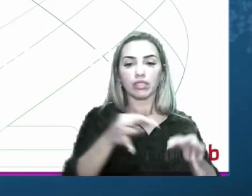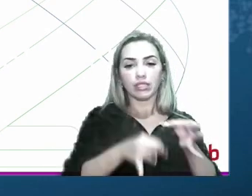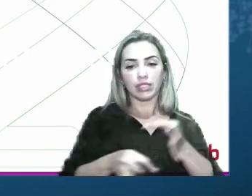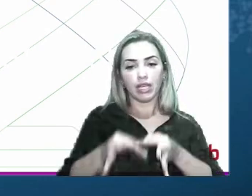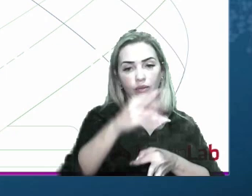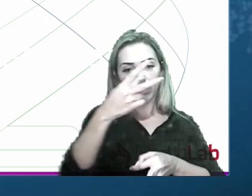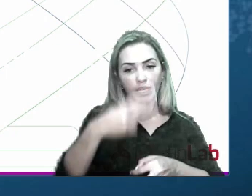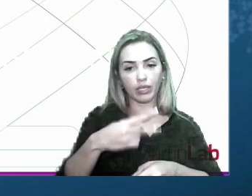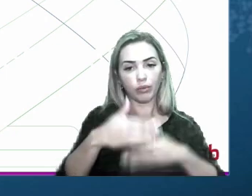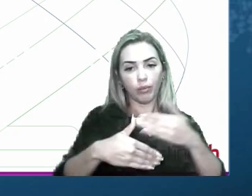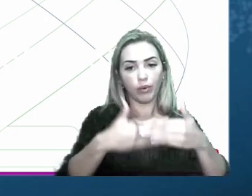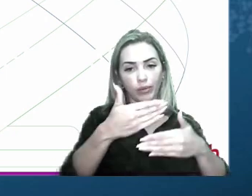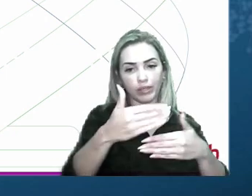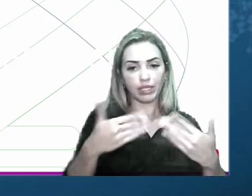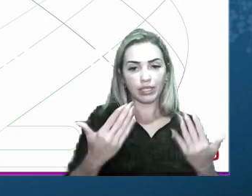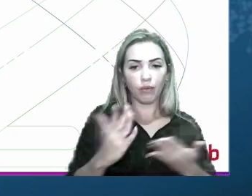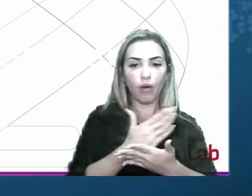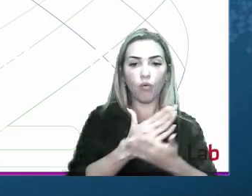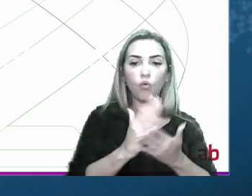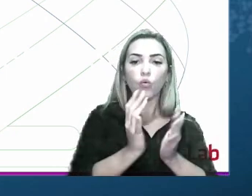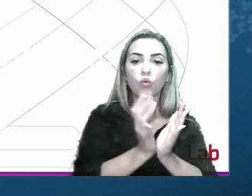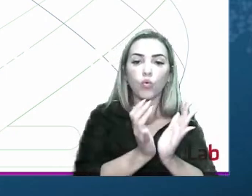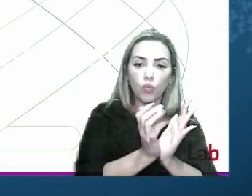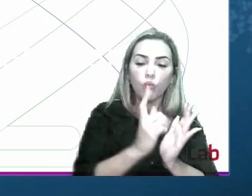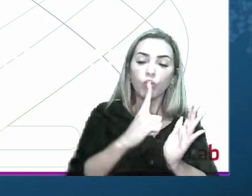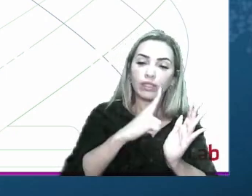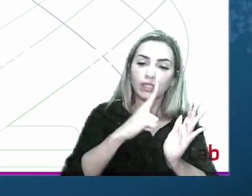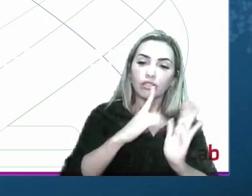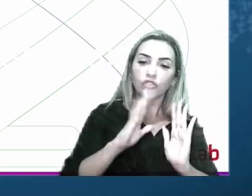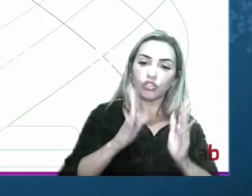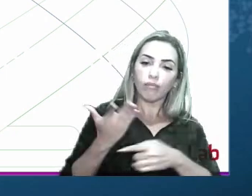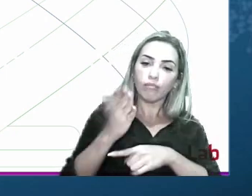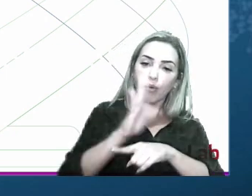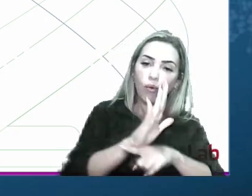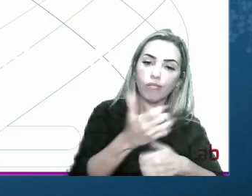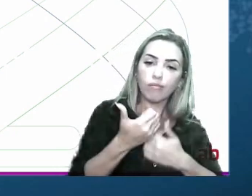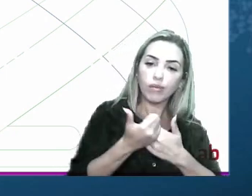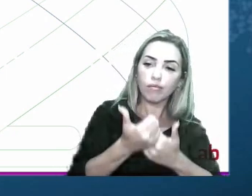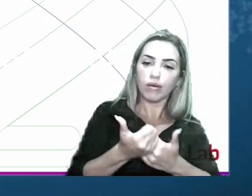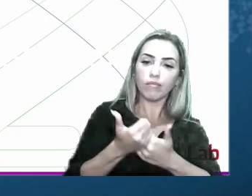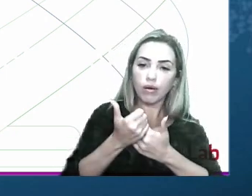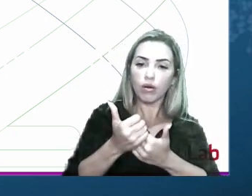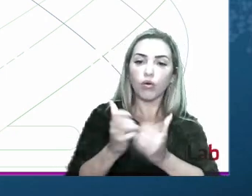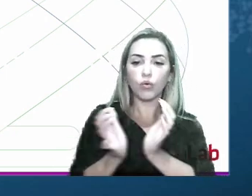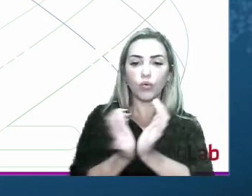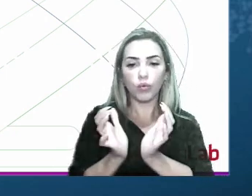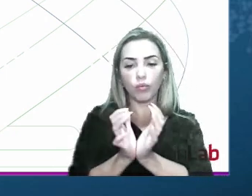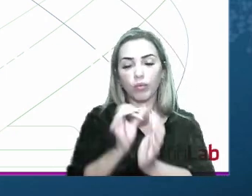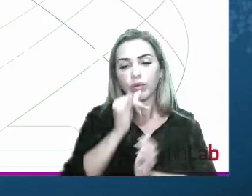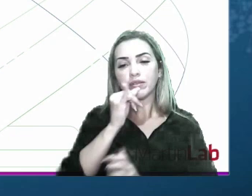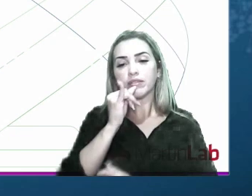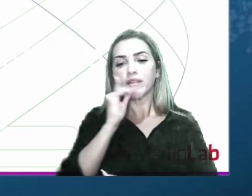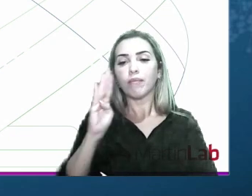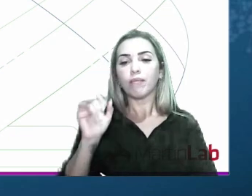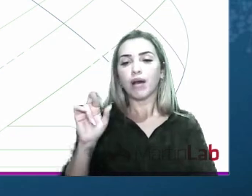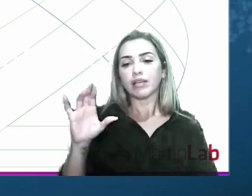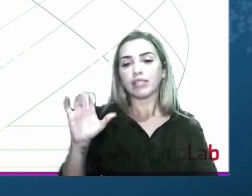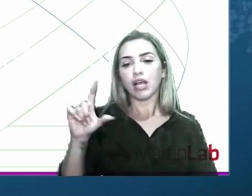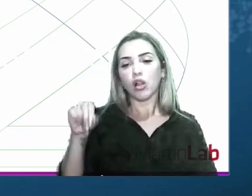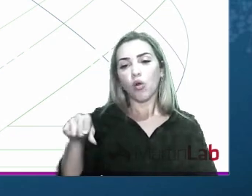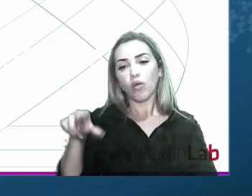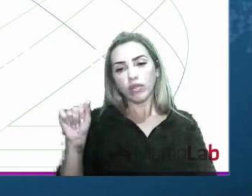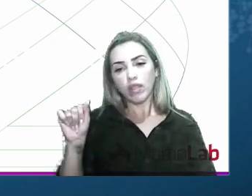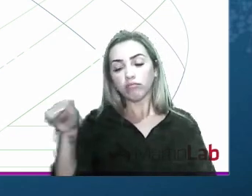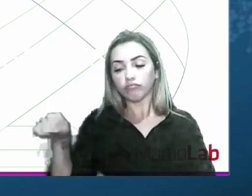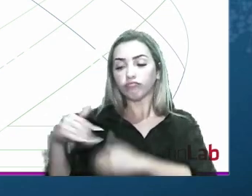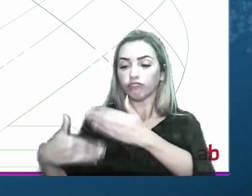no processo. Então, alguns grupos estão colaborando com equipes de Barcelona, por exemplo, e desenvolvendo